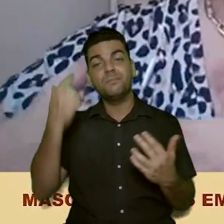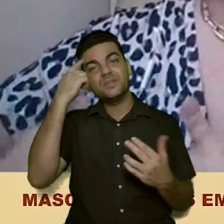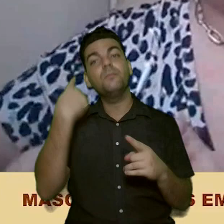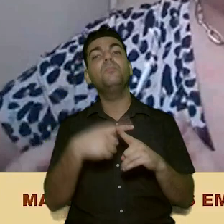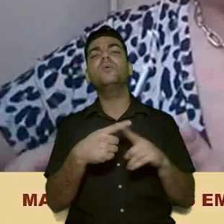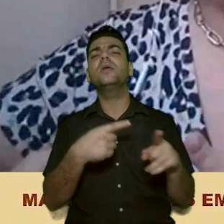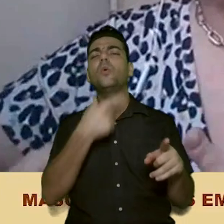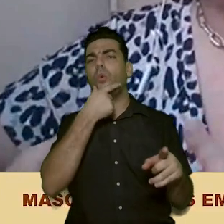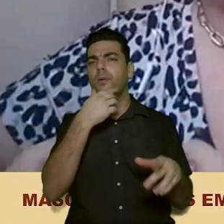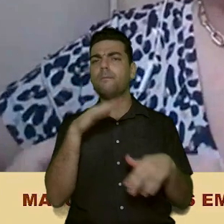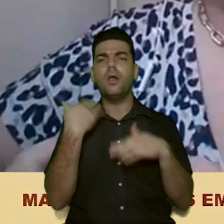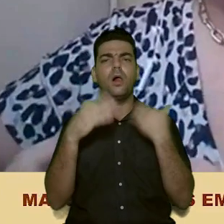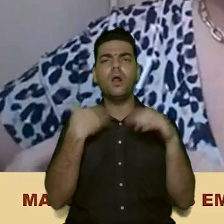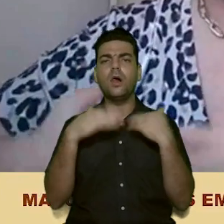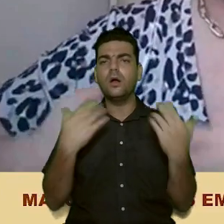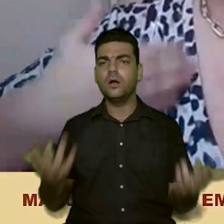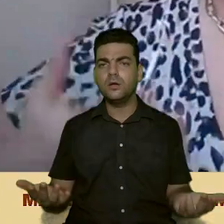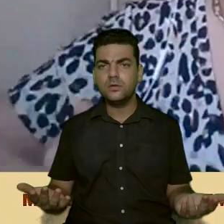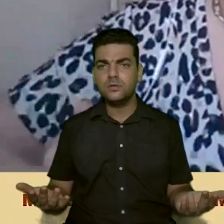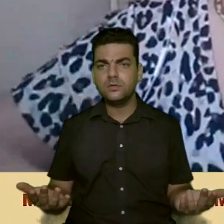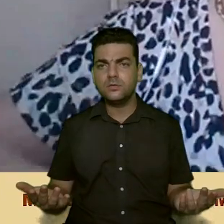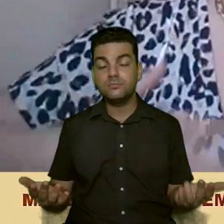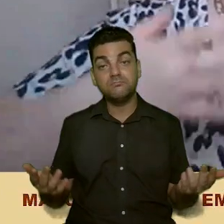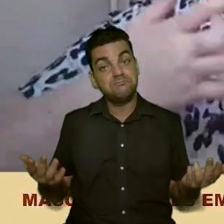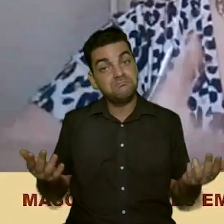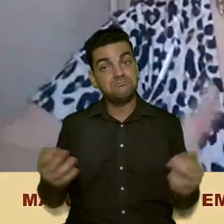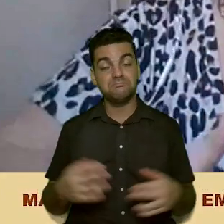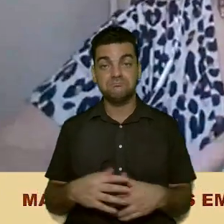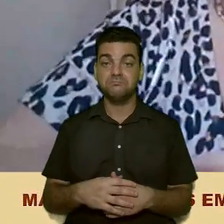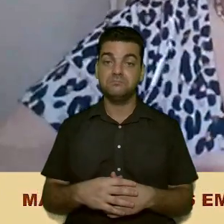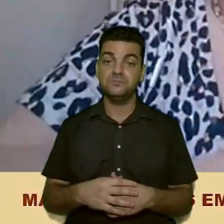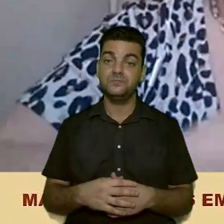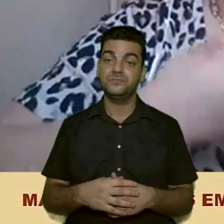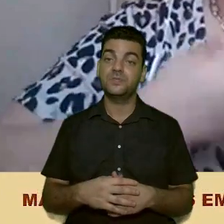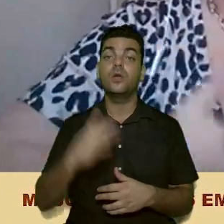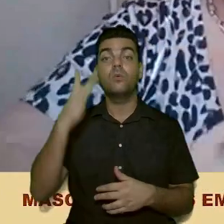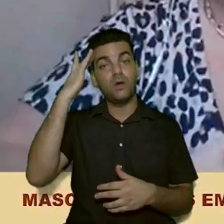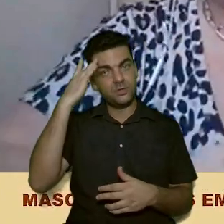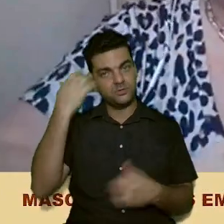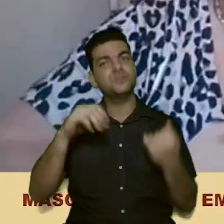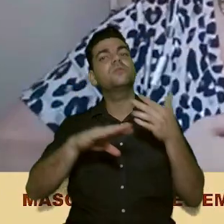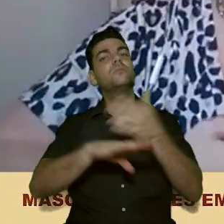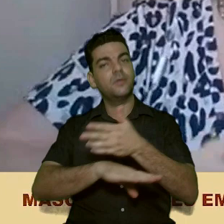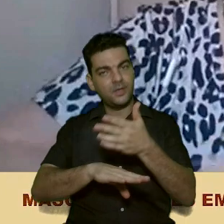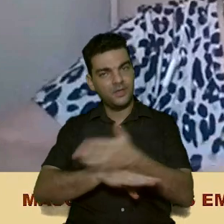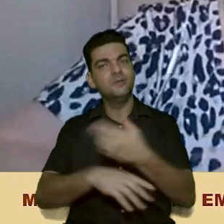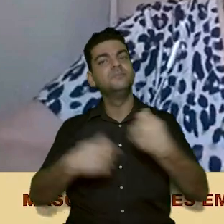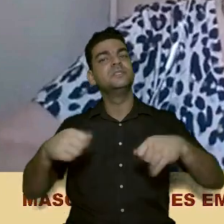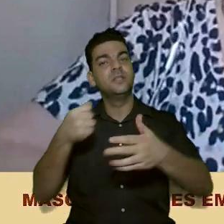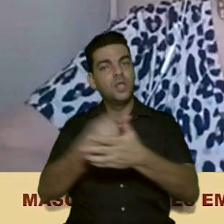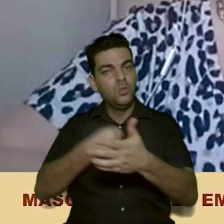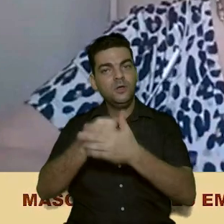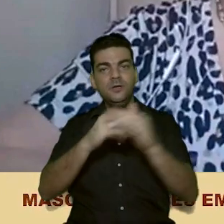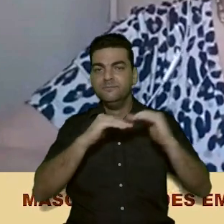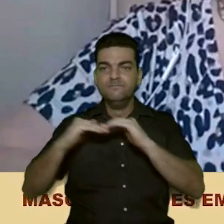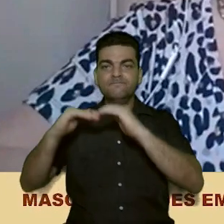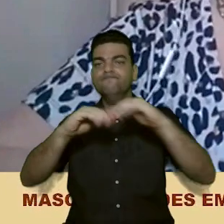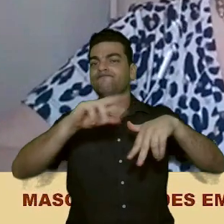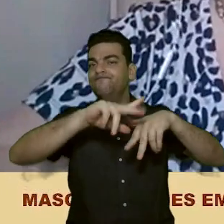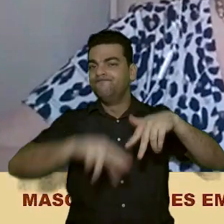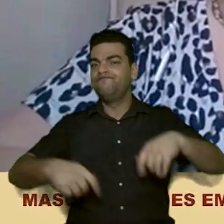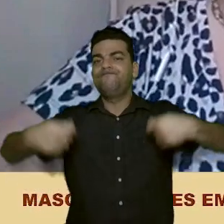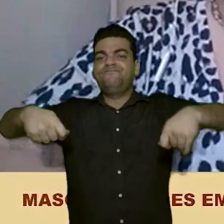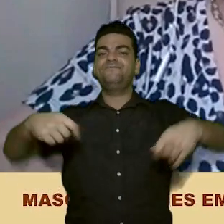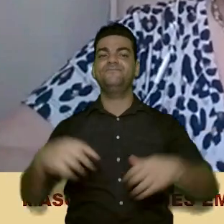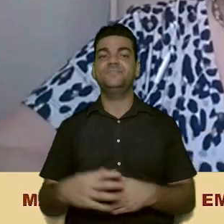relação à mortalidade masculina. Então, eu acredito que também o envolvimento dos homens na luta pela equidade de gênero não